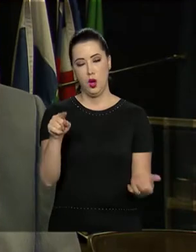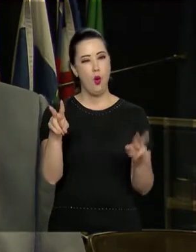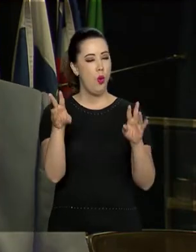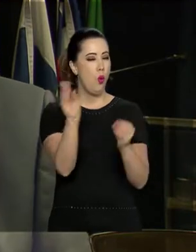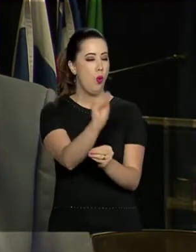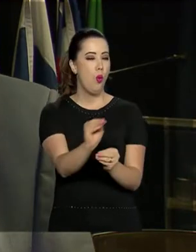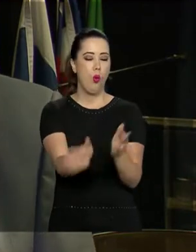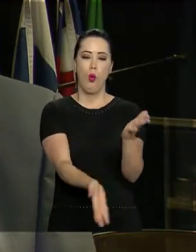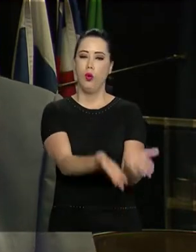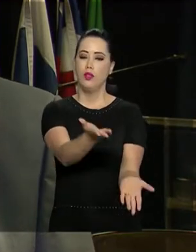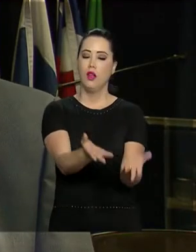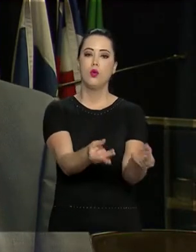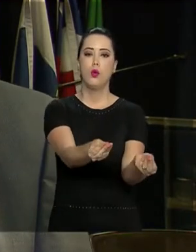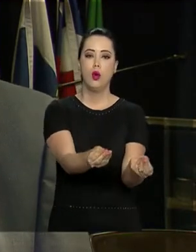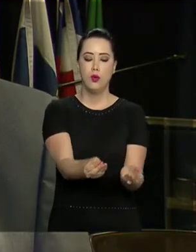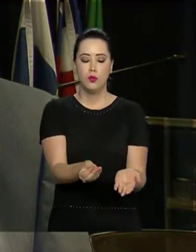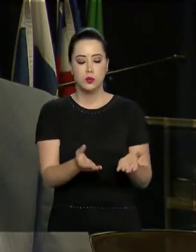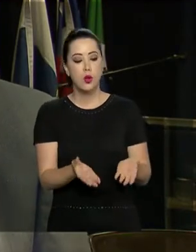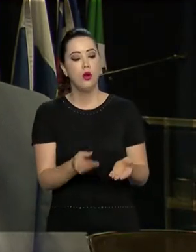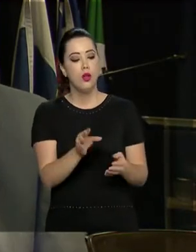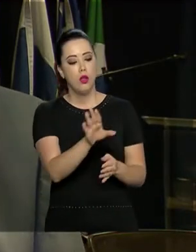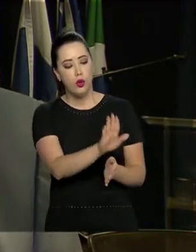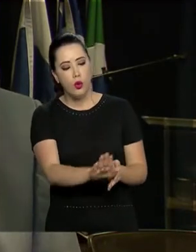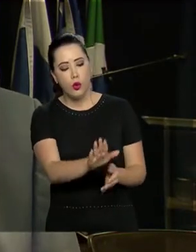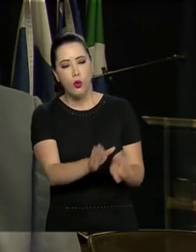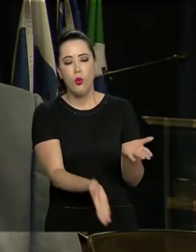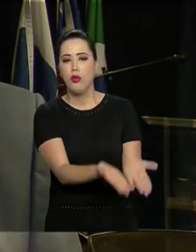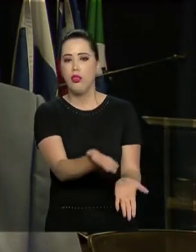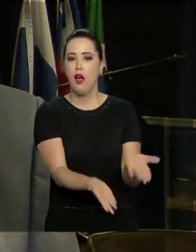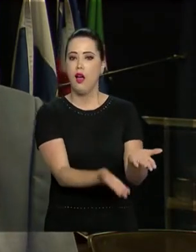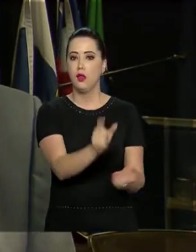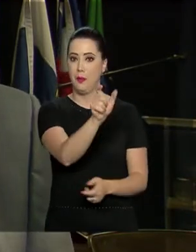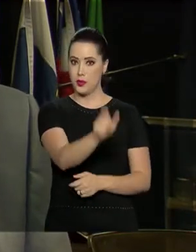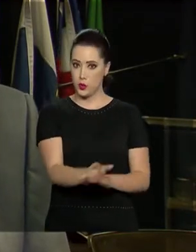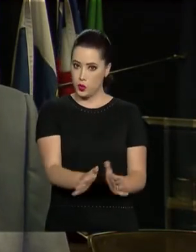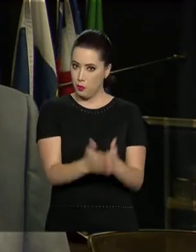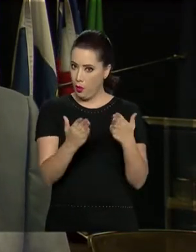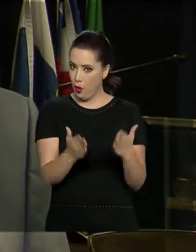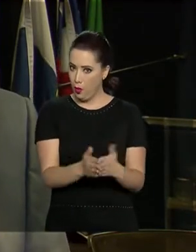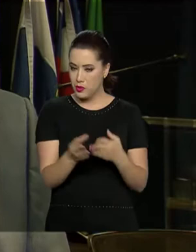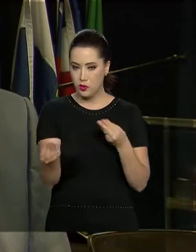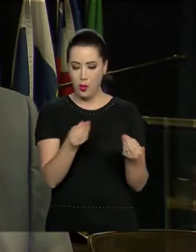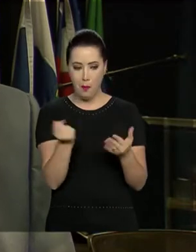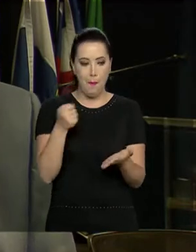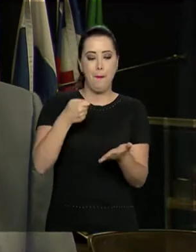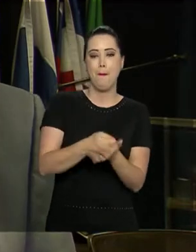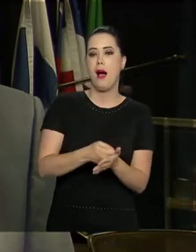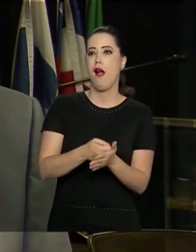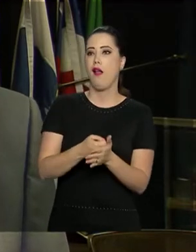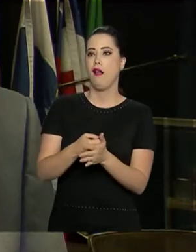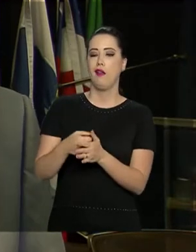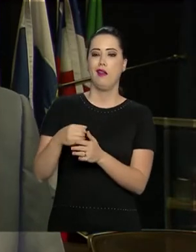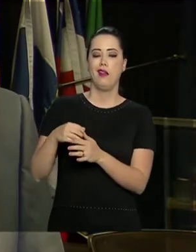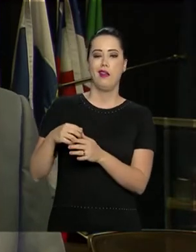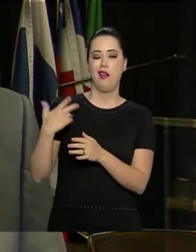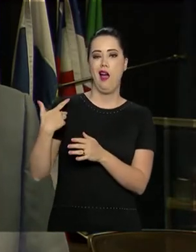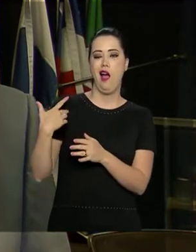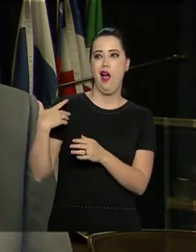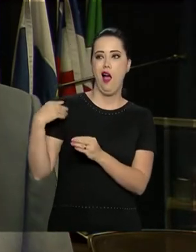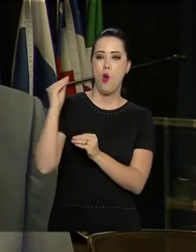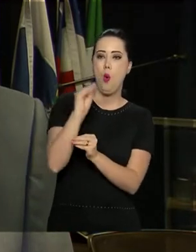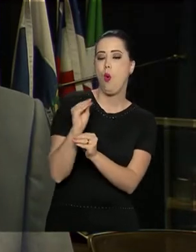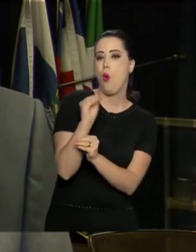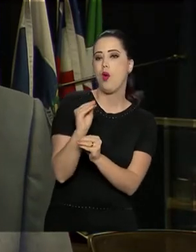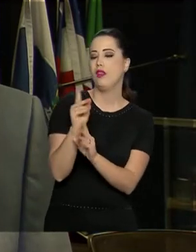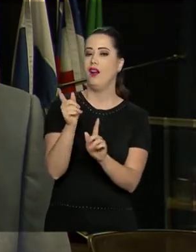garantir atenção para aqueles pessoas mais pobres que não têm como se tratar, não podem pagar um tratamento. Eles têm que ter